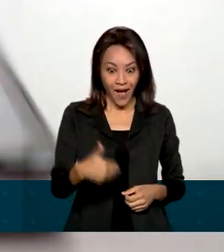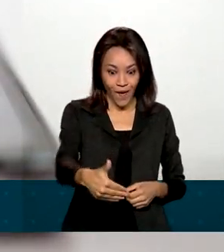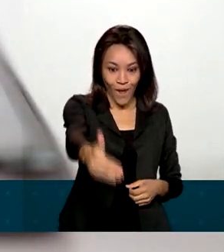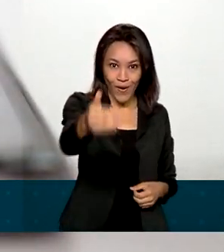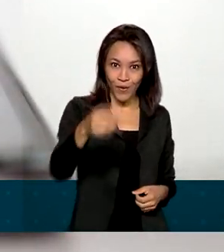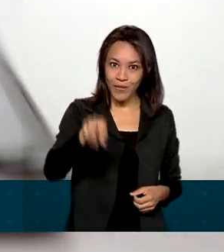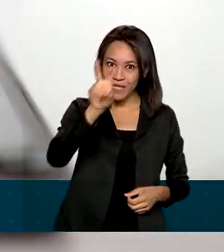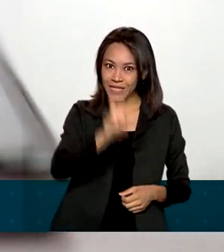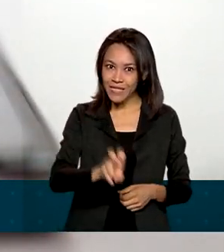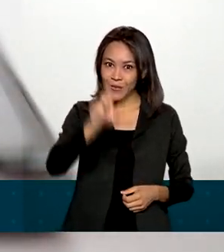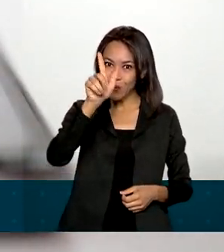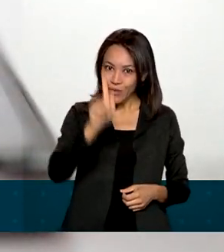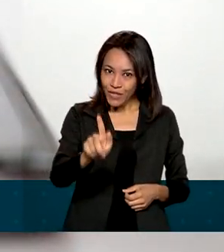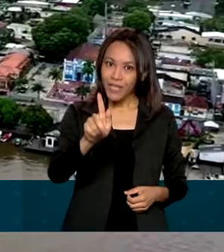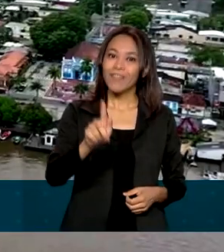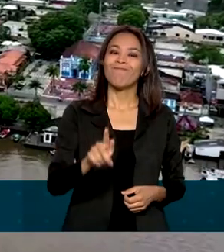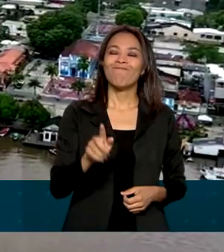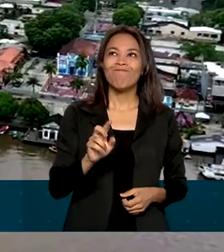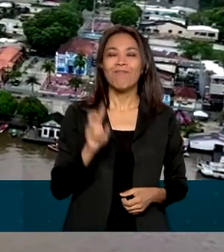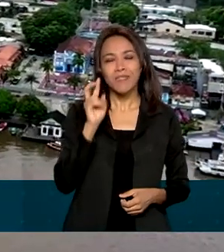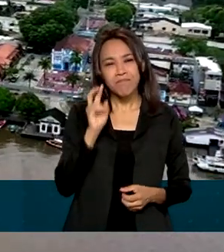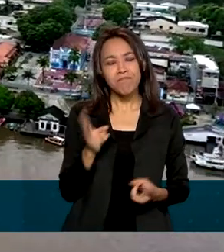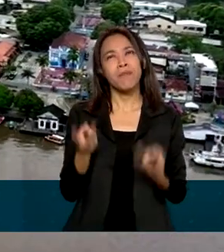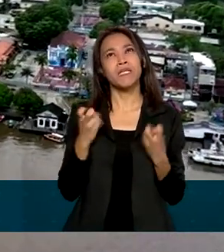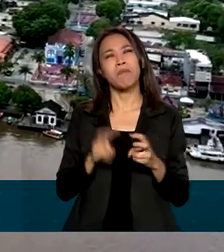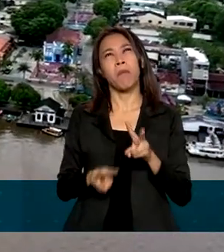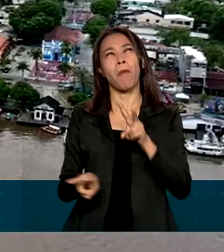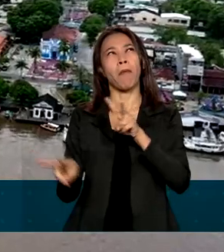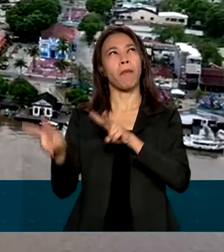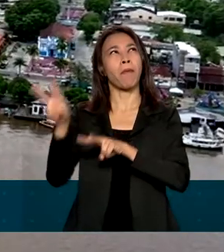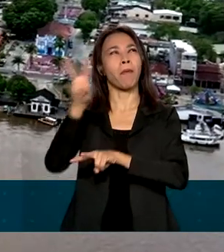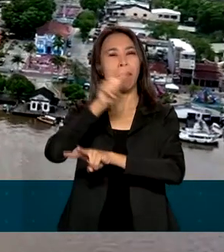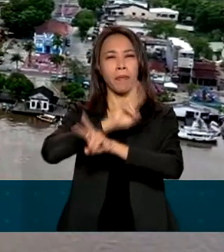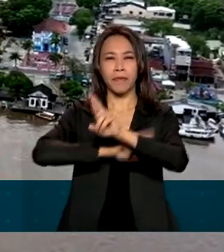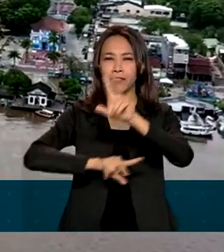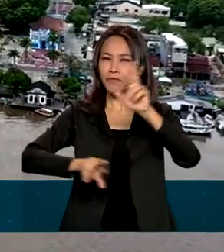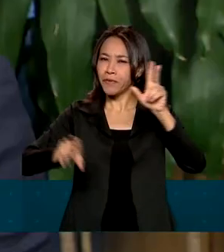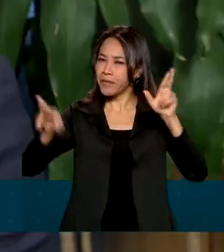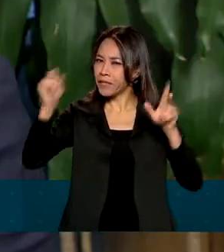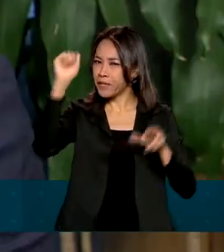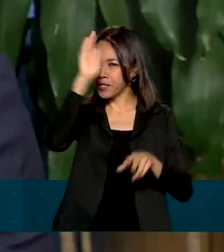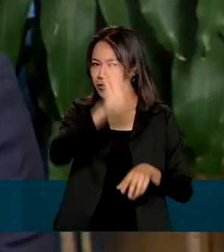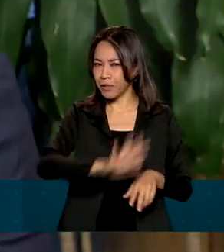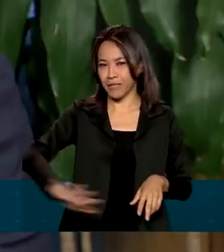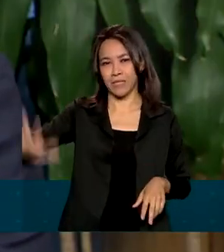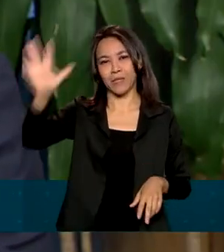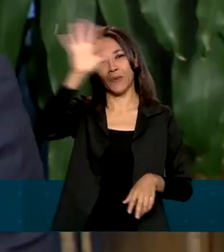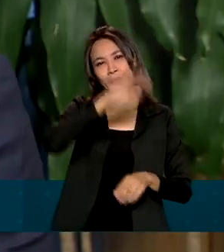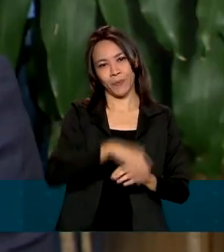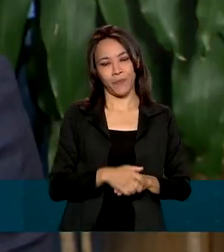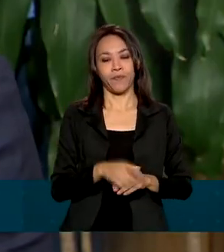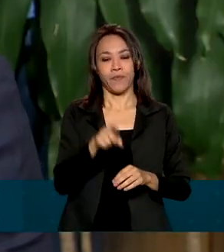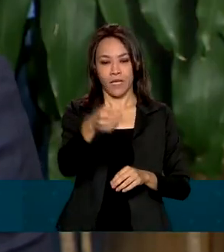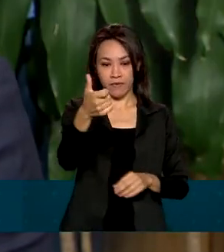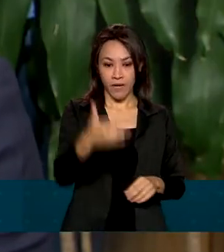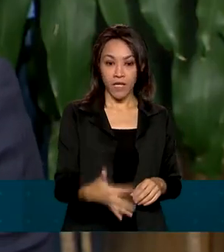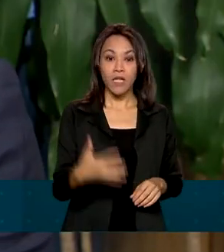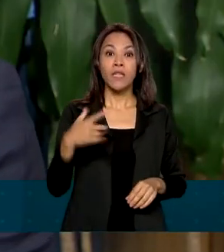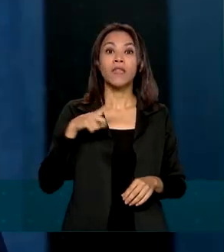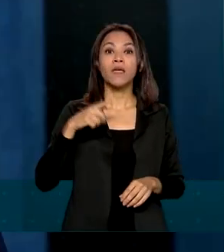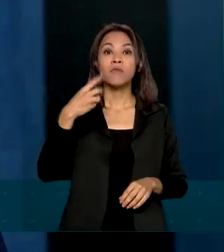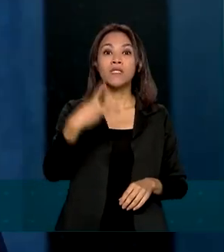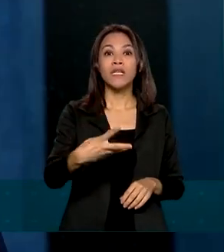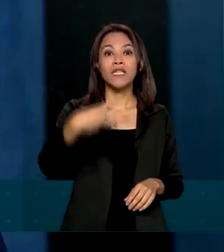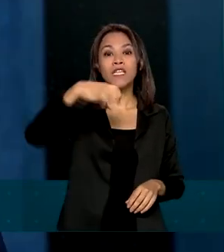G contrasta com o país que ainda tem dificuldades no acesso da internet 4G no Brasil hoje nós temos 39